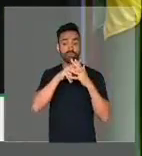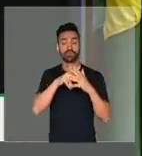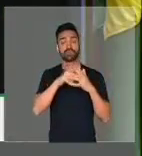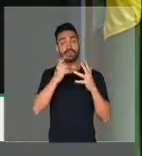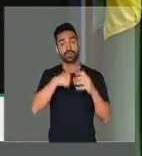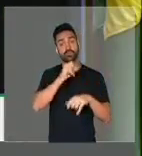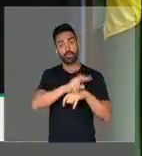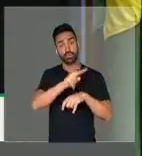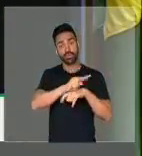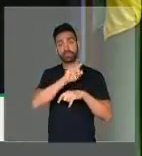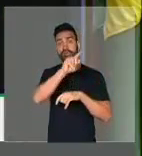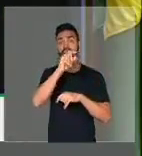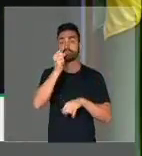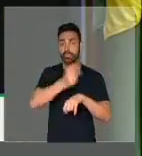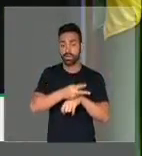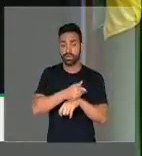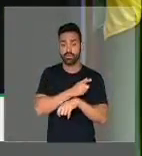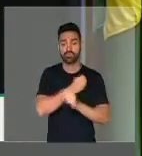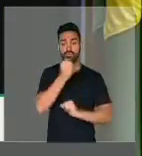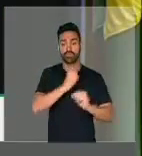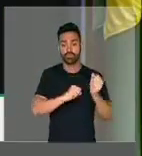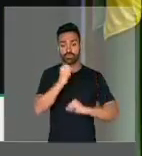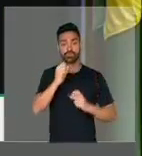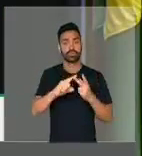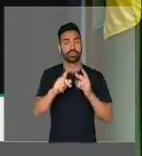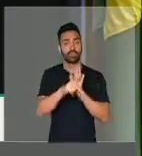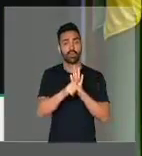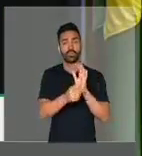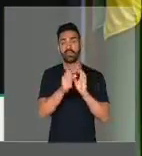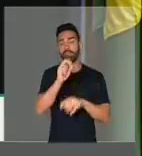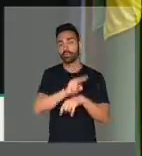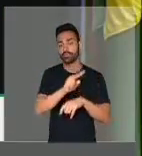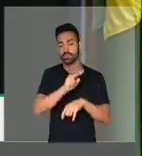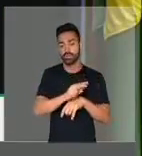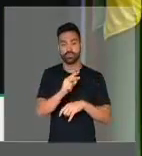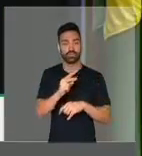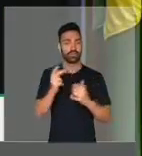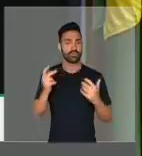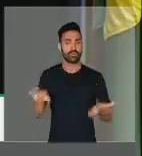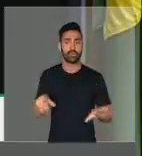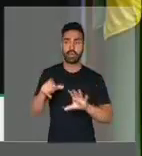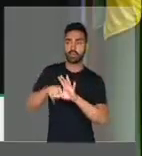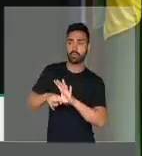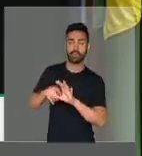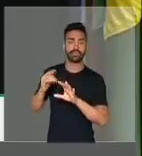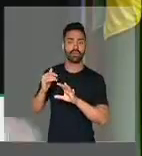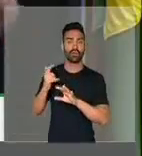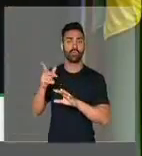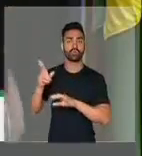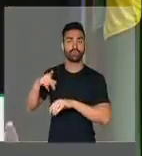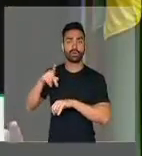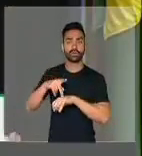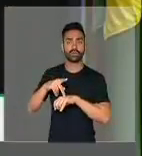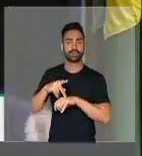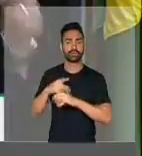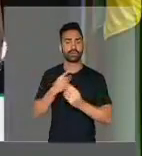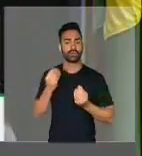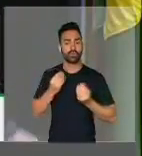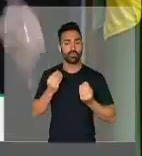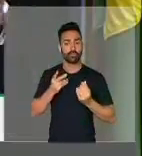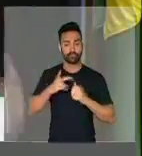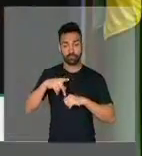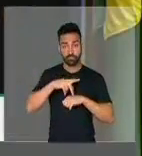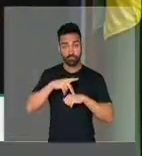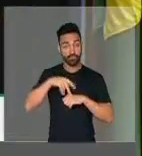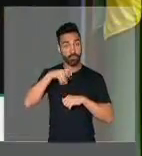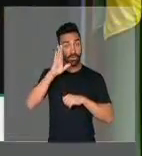seus empregos, quem está protegendo sua indústria, a sua produção local, que não quer ficar refém do mercado internacional. Como é que um país que é o